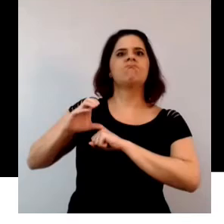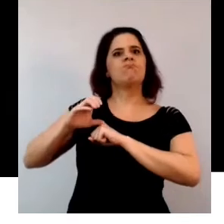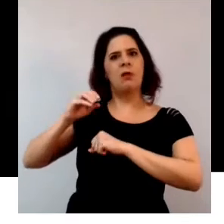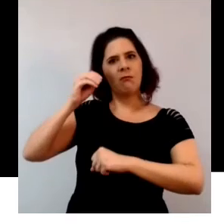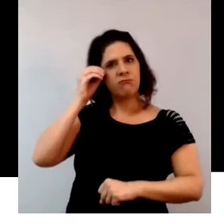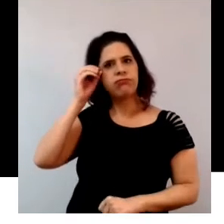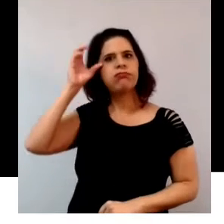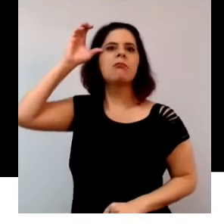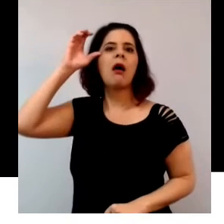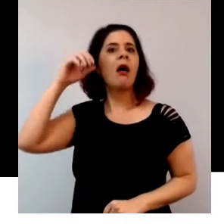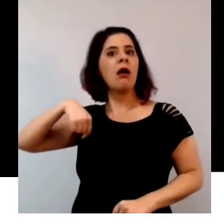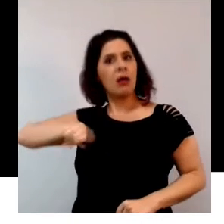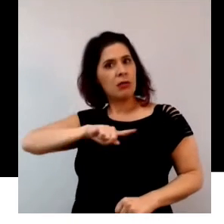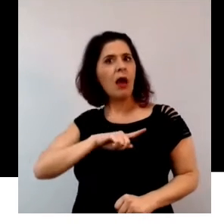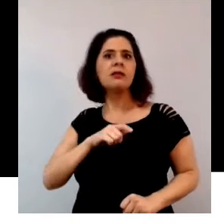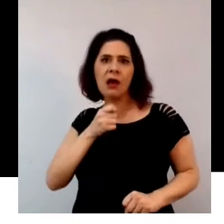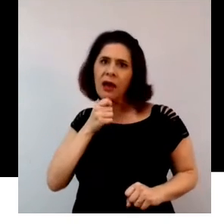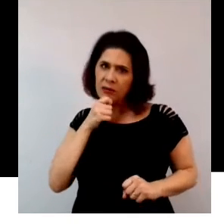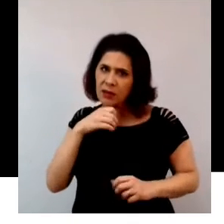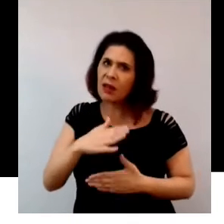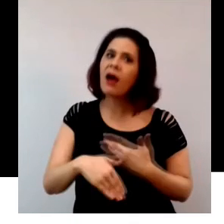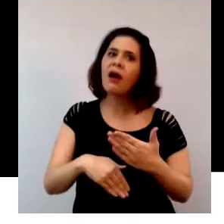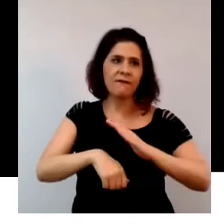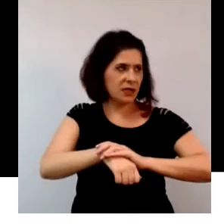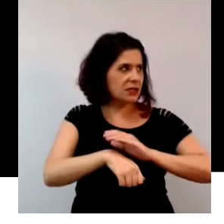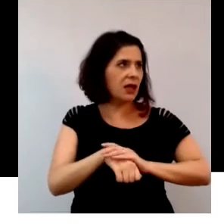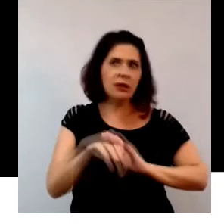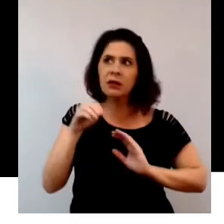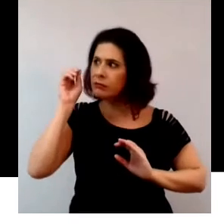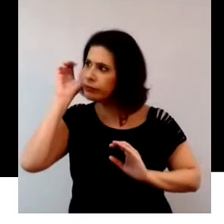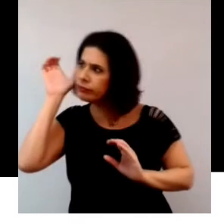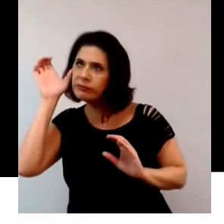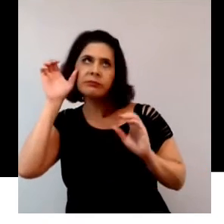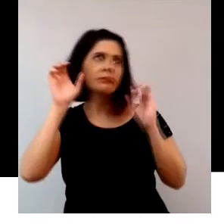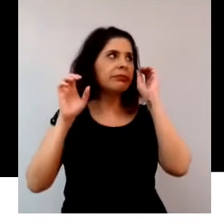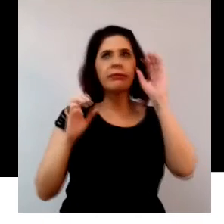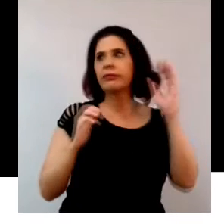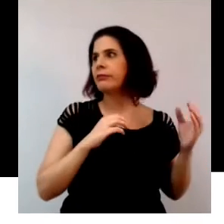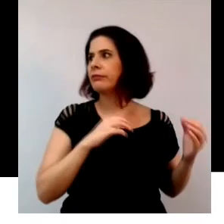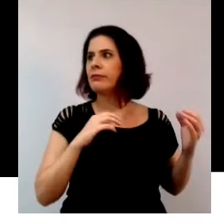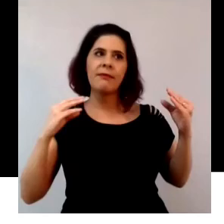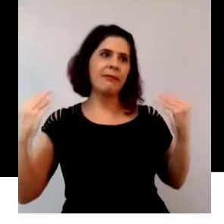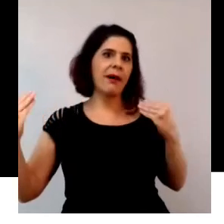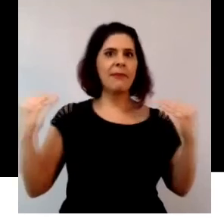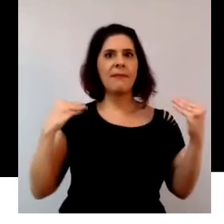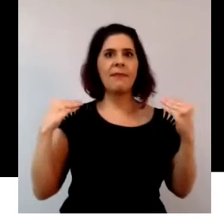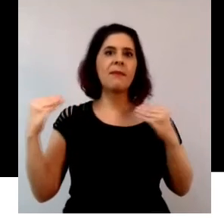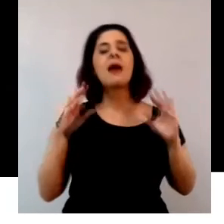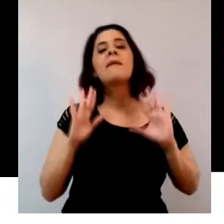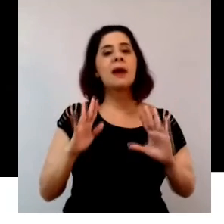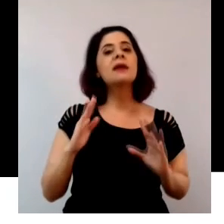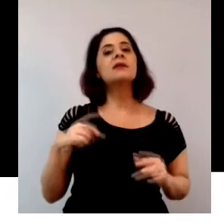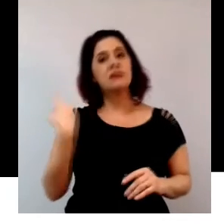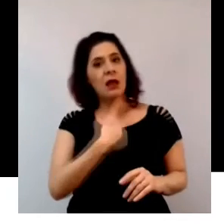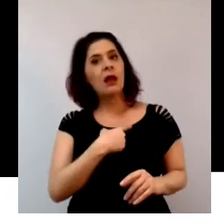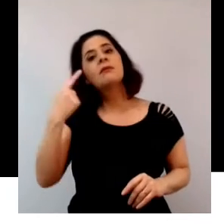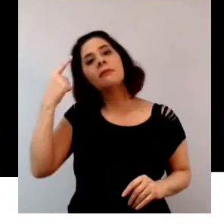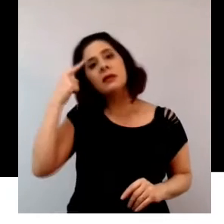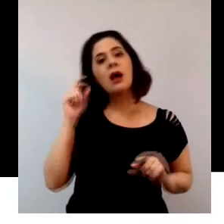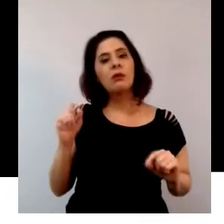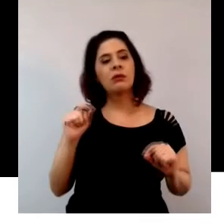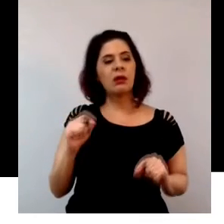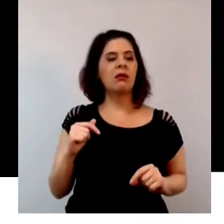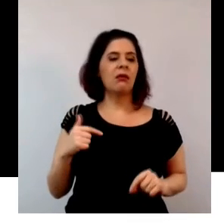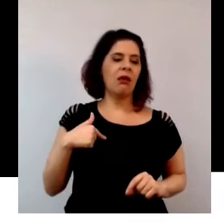também, é de dialogar e de trazer, né? Que eu acho que é muito isso que nós estávamos falando anteriormente, de sair desse lugar dessas